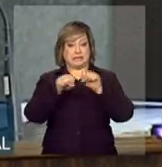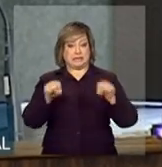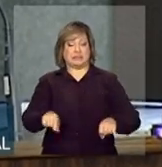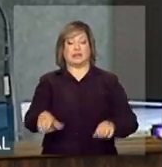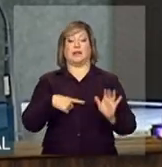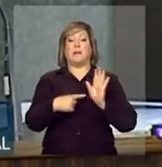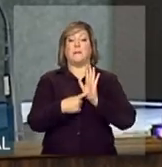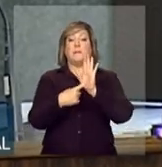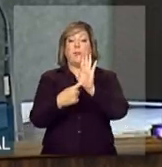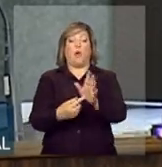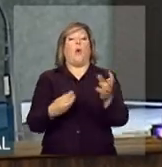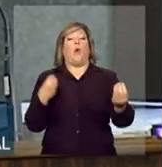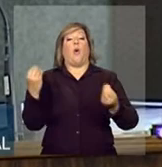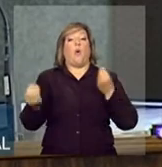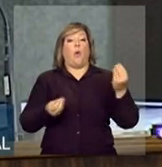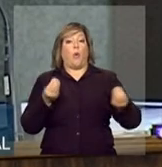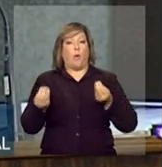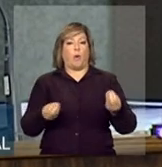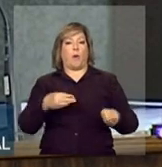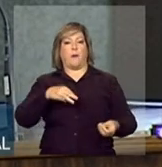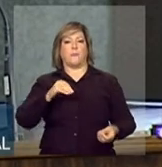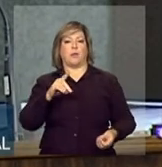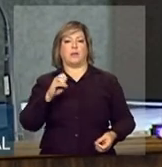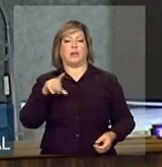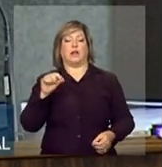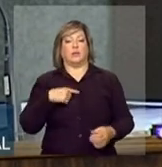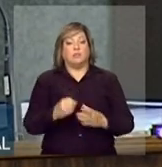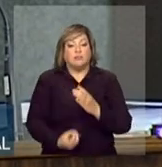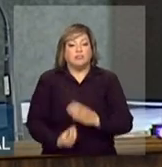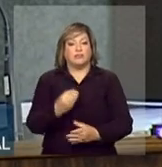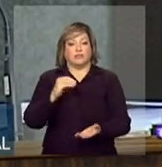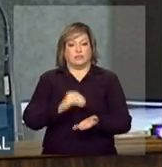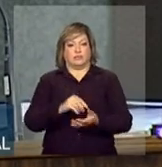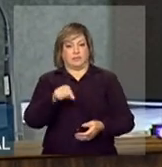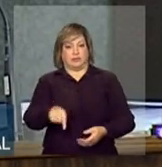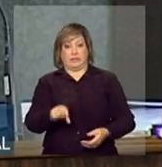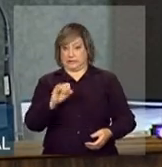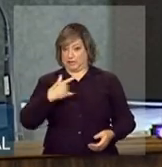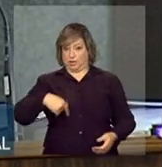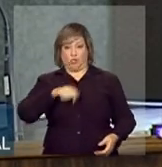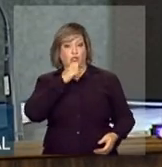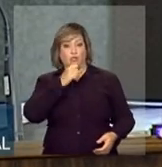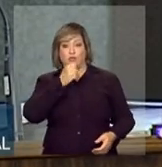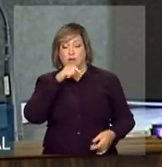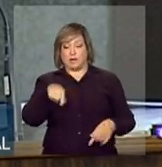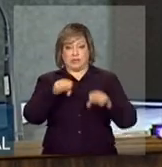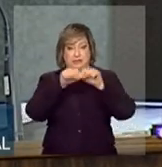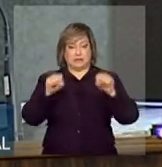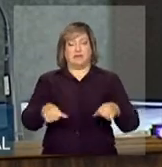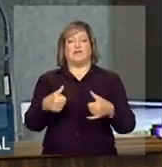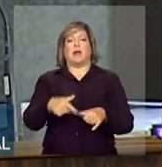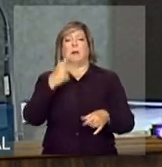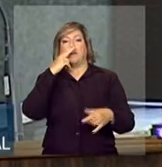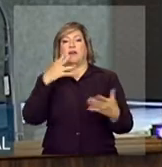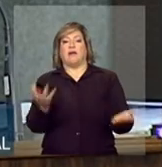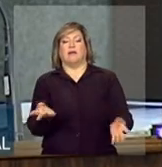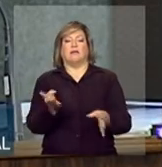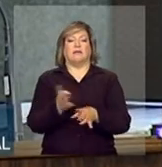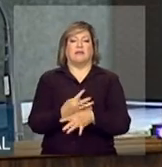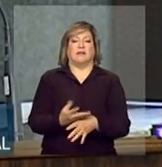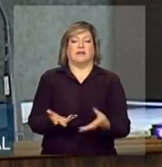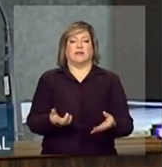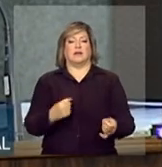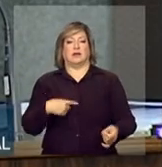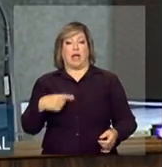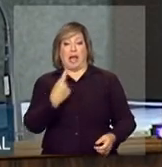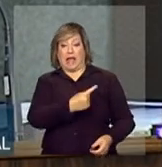aponta como deve ser esse modelo a ser implantado. Se nós não temos um sistema, ficamos meio que solto, cada um fazendo as